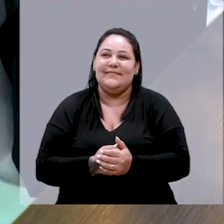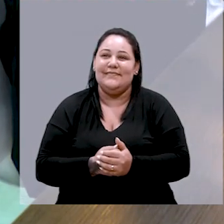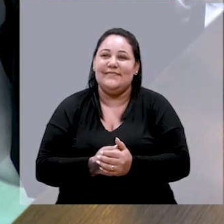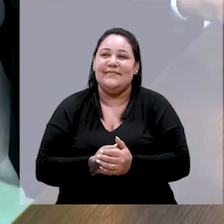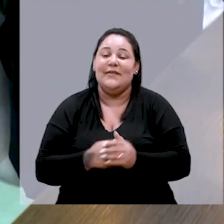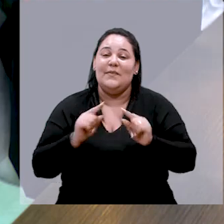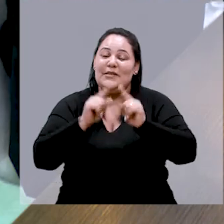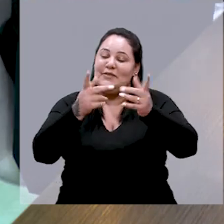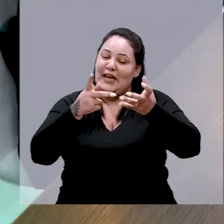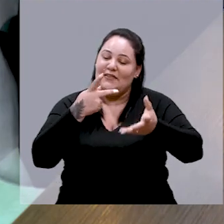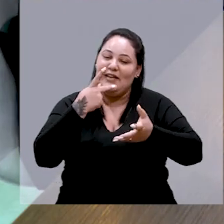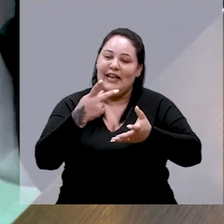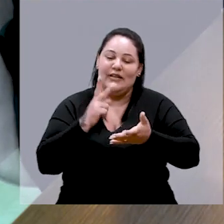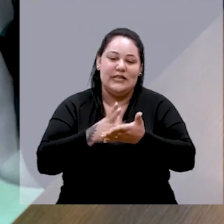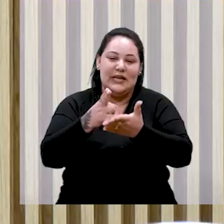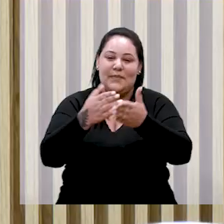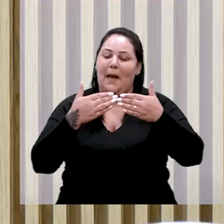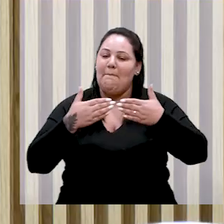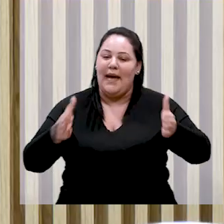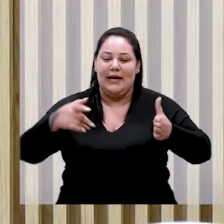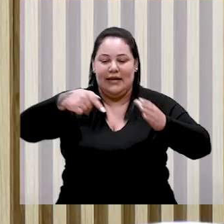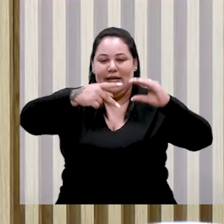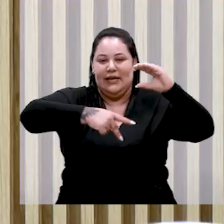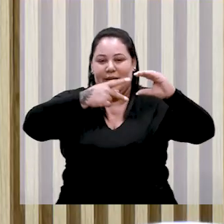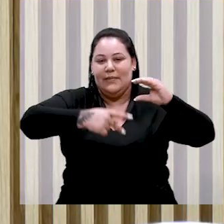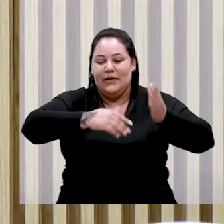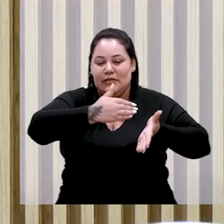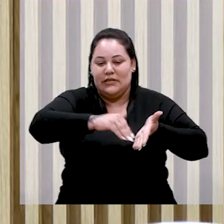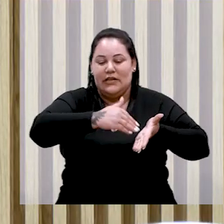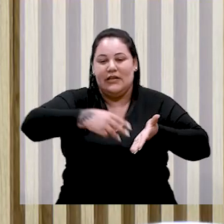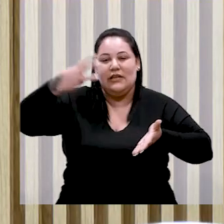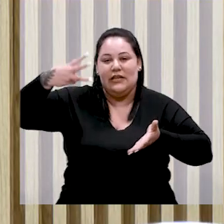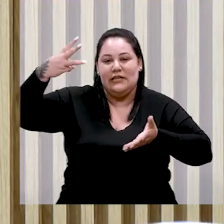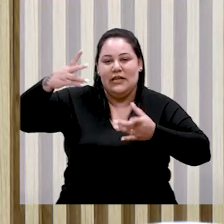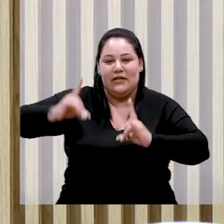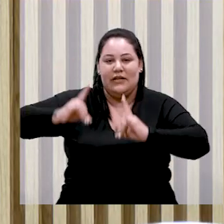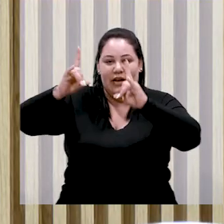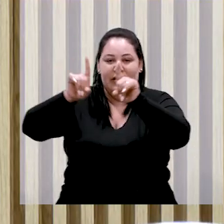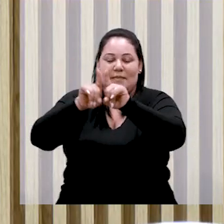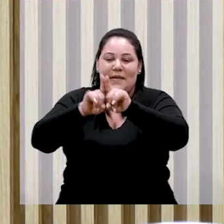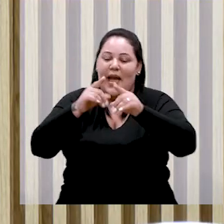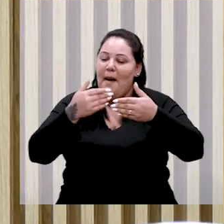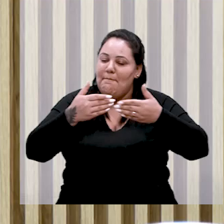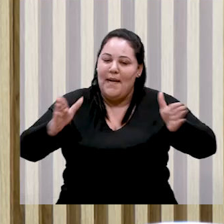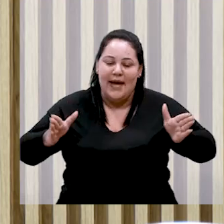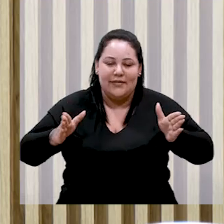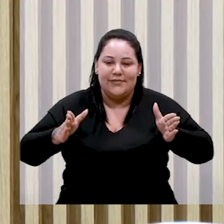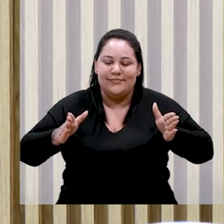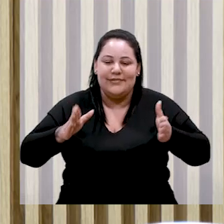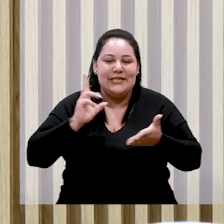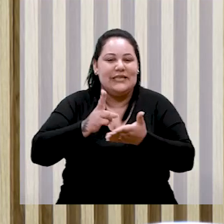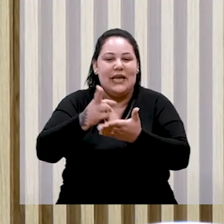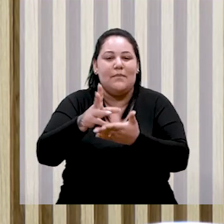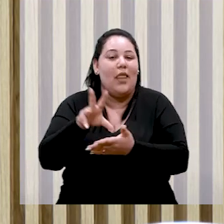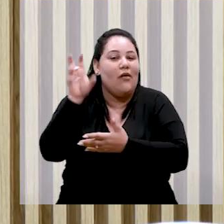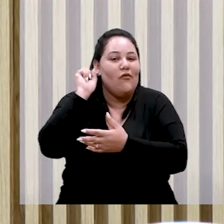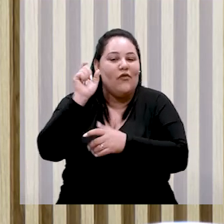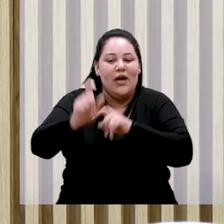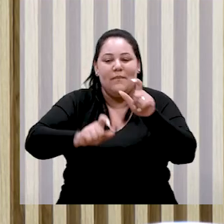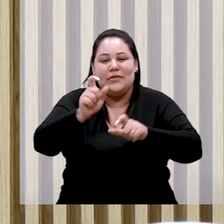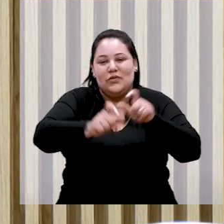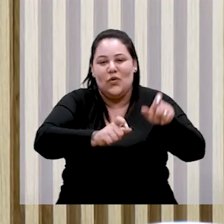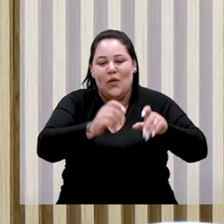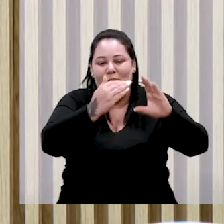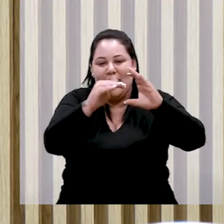mulher, professora. Mas então eu quero dizer que eu estou sempre à disposição aqui na Câmara, o nosso gabinete fica no 3º andar, a gente está de portas abertas para ouvir as pessoas,